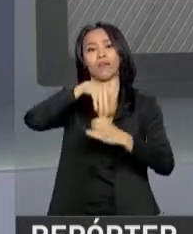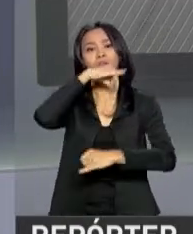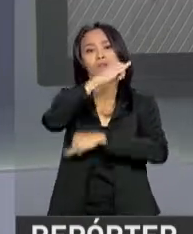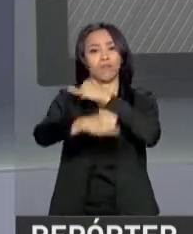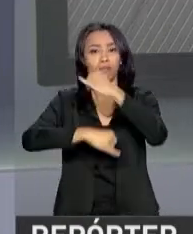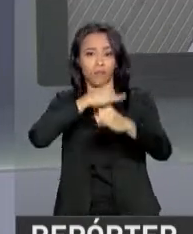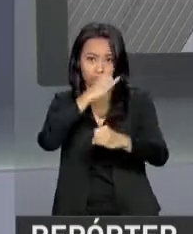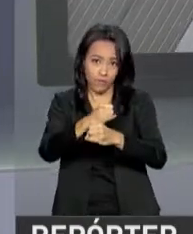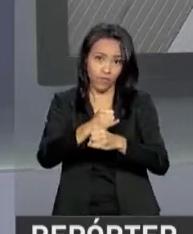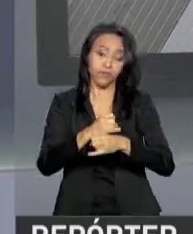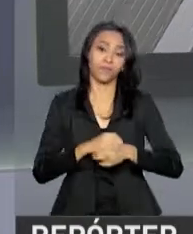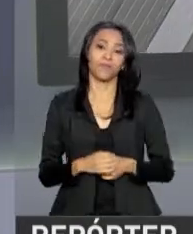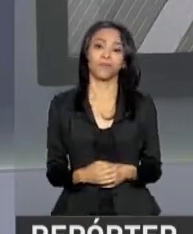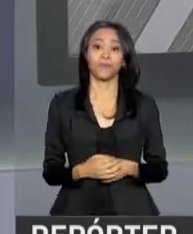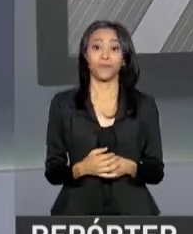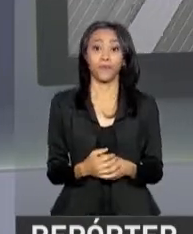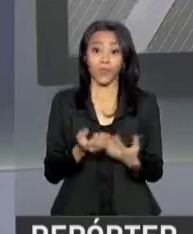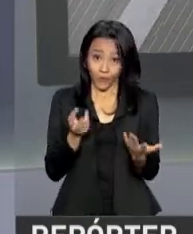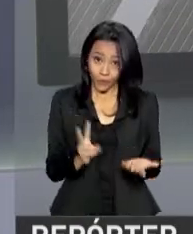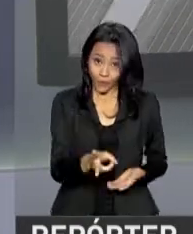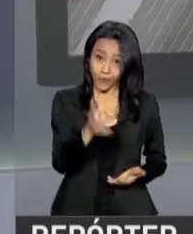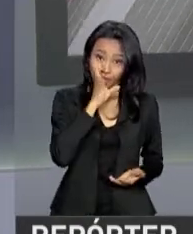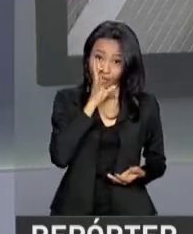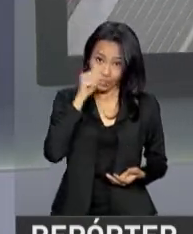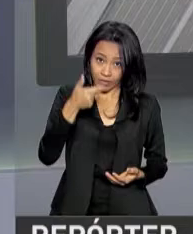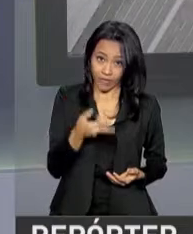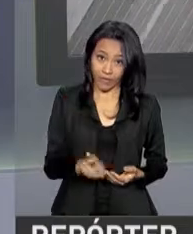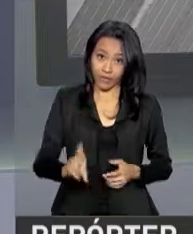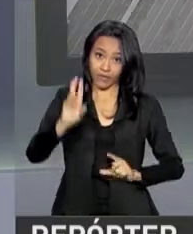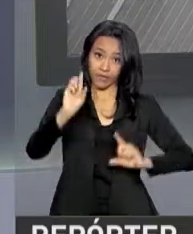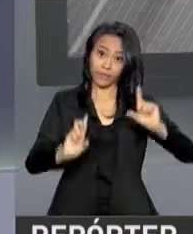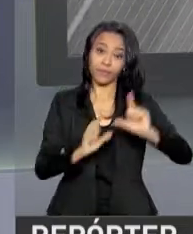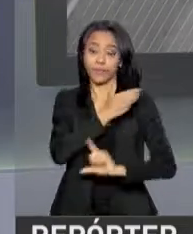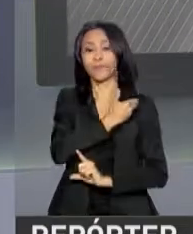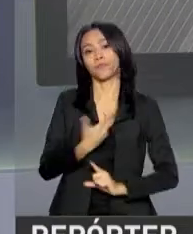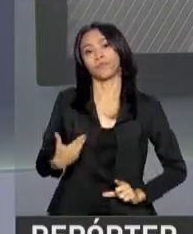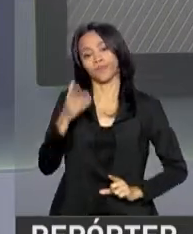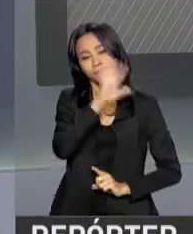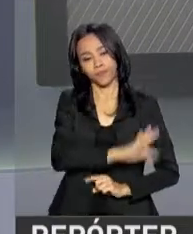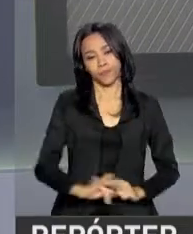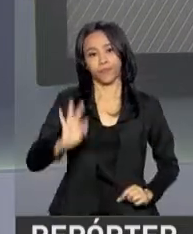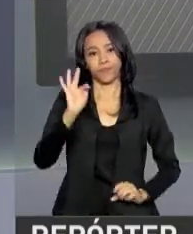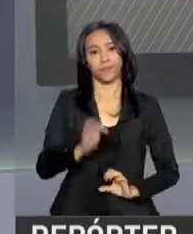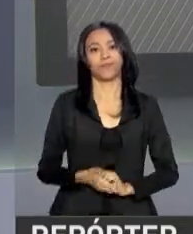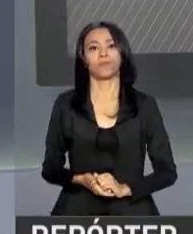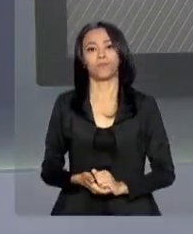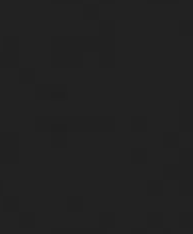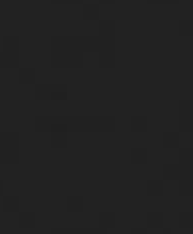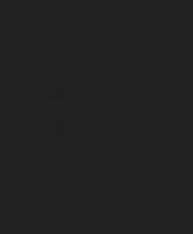página da NBR na internet. Continue com a gente aqui na NBR, a TV do Governo Federal.